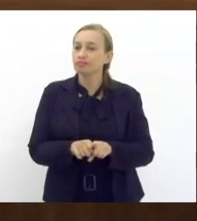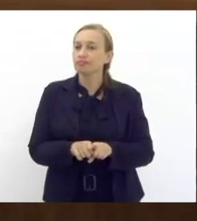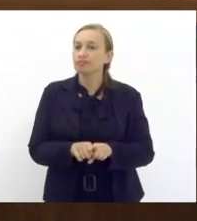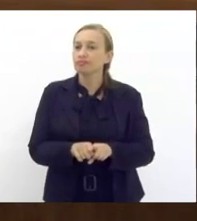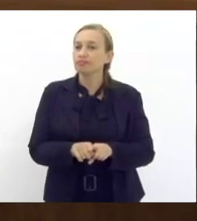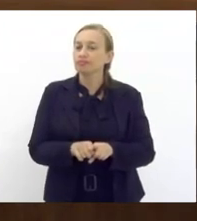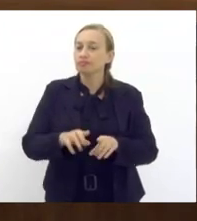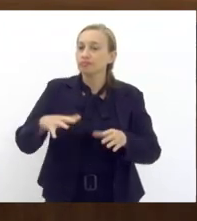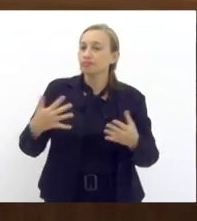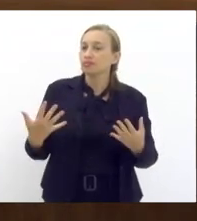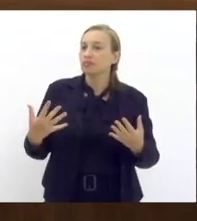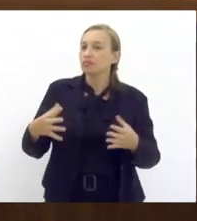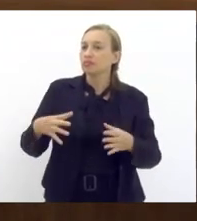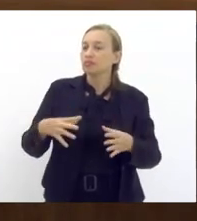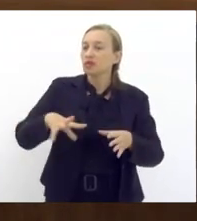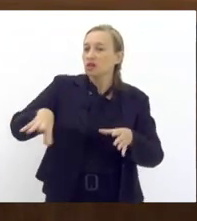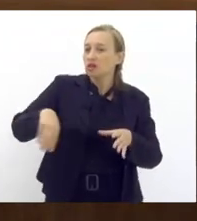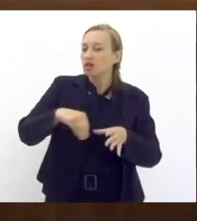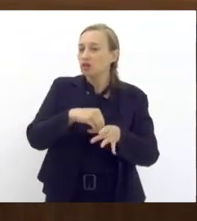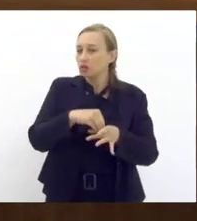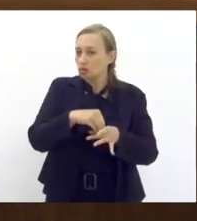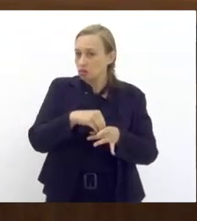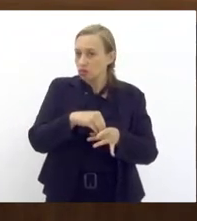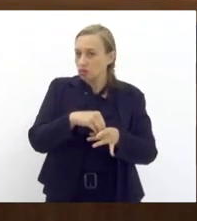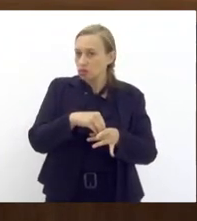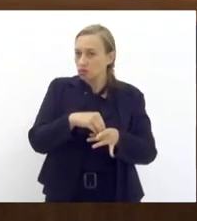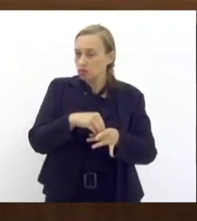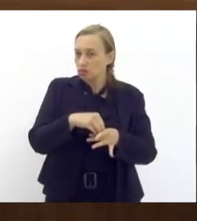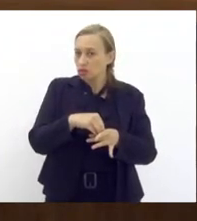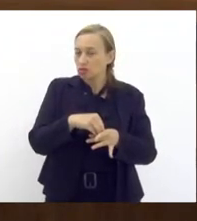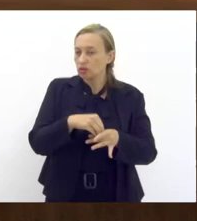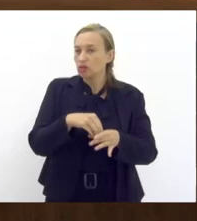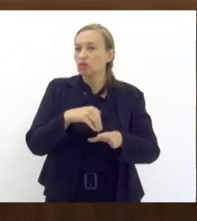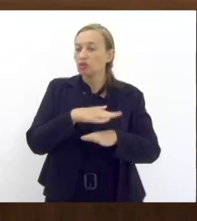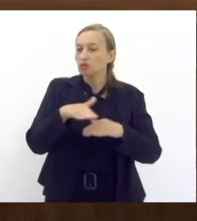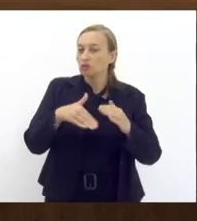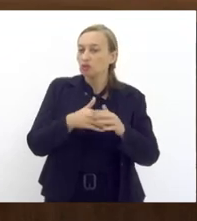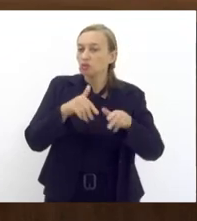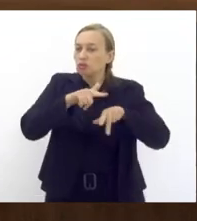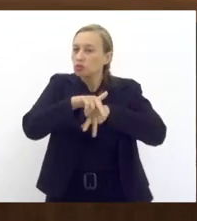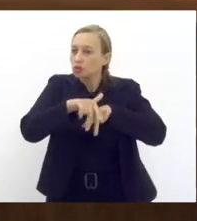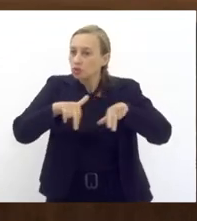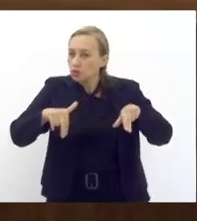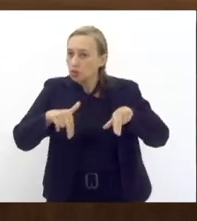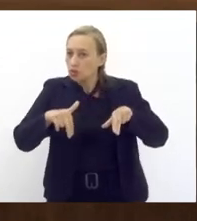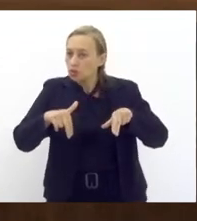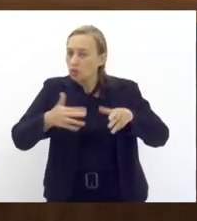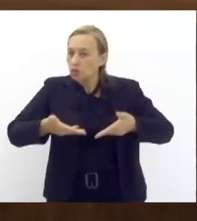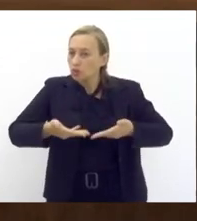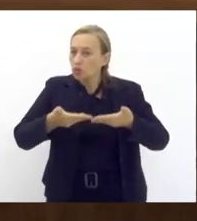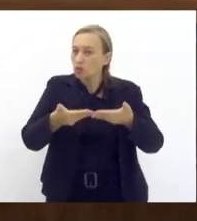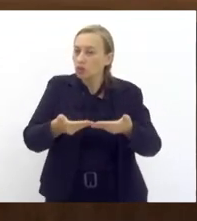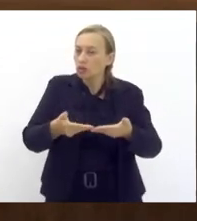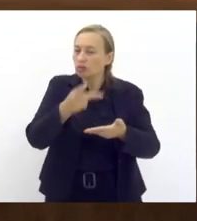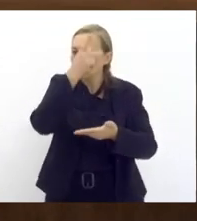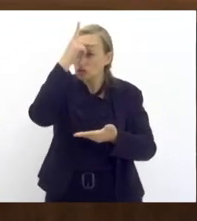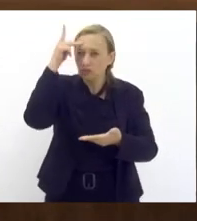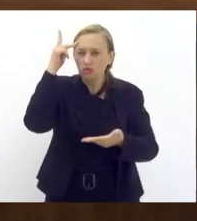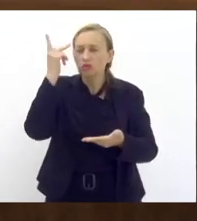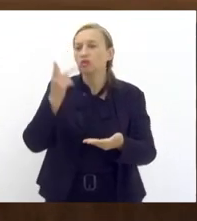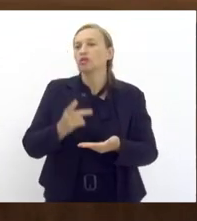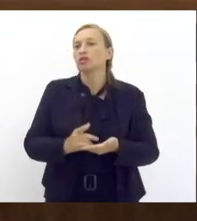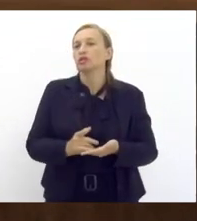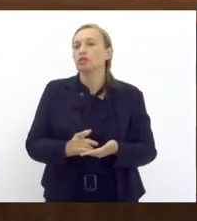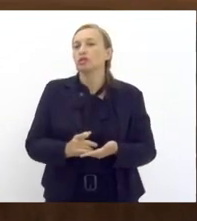de inclusão e engloba as compreensões de gênero e ofertam para as pessoas,